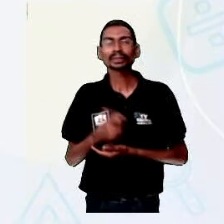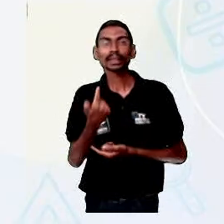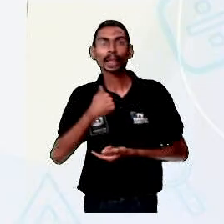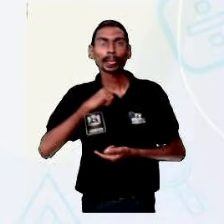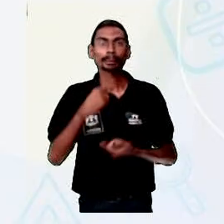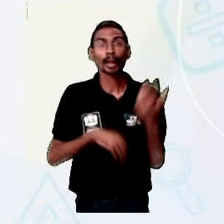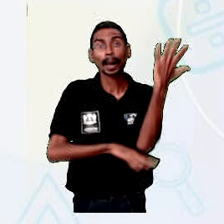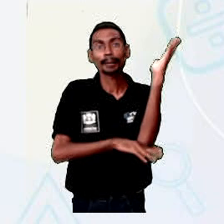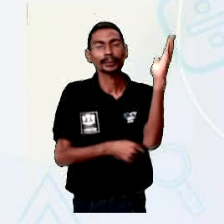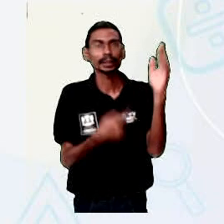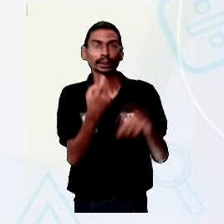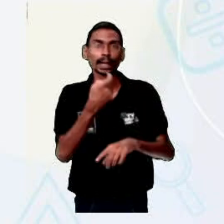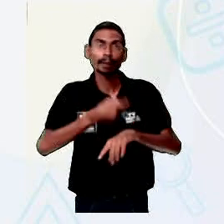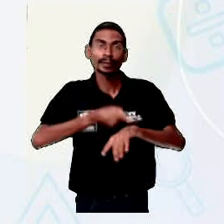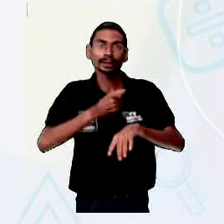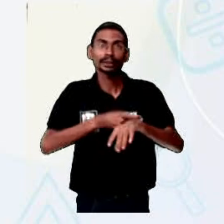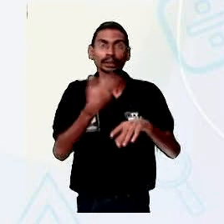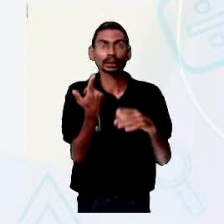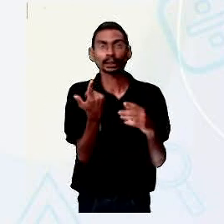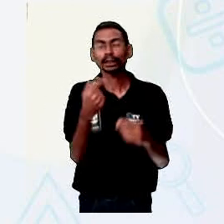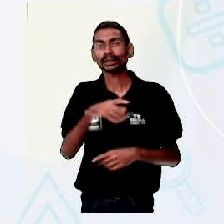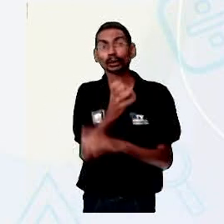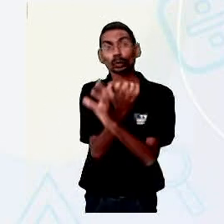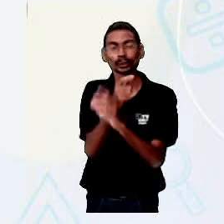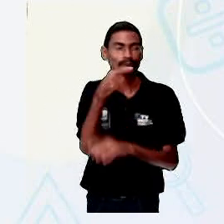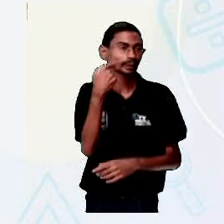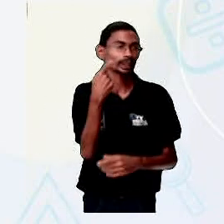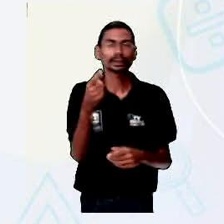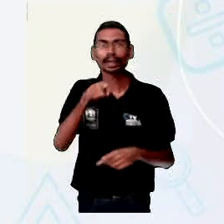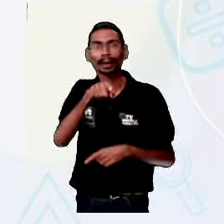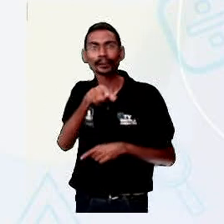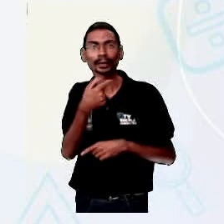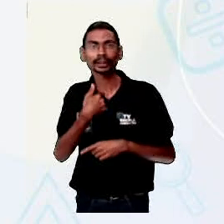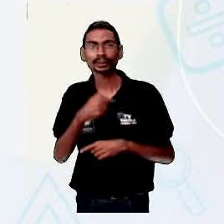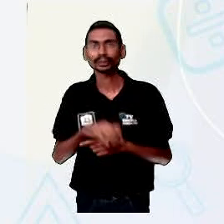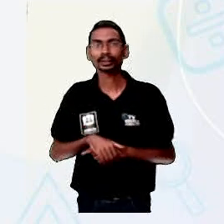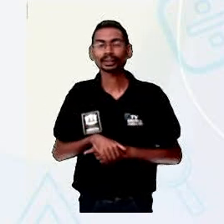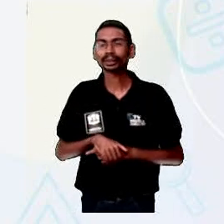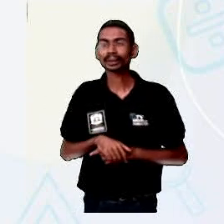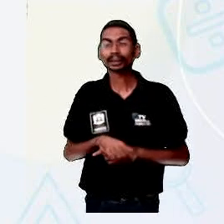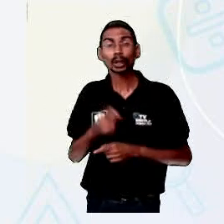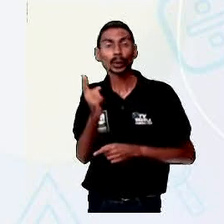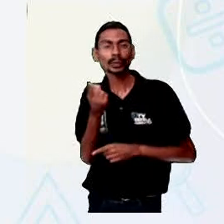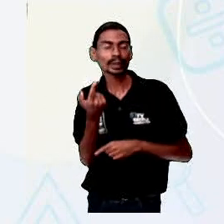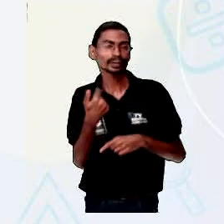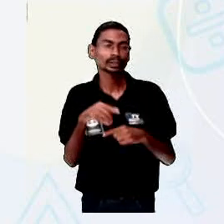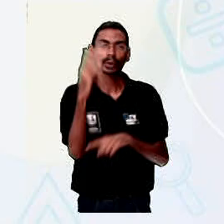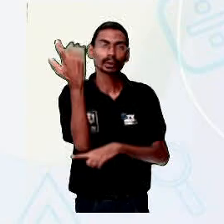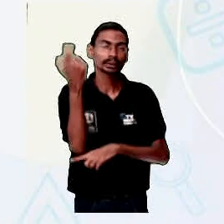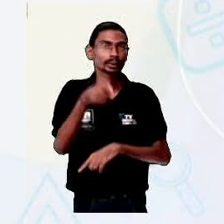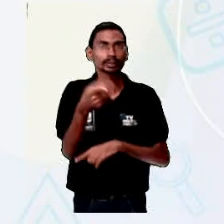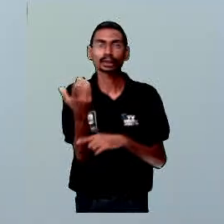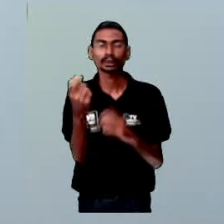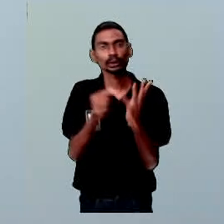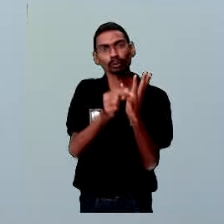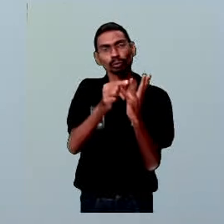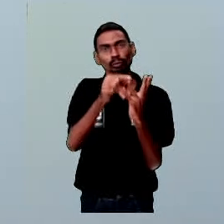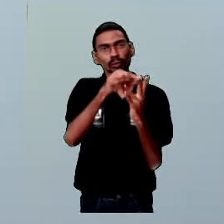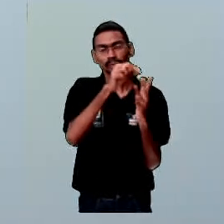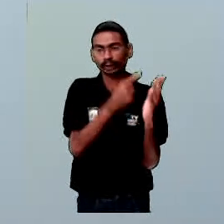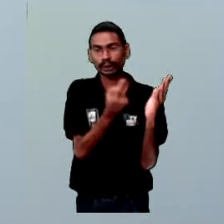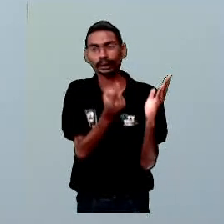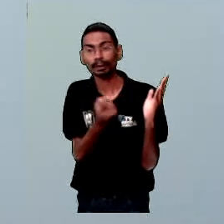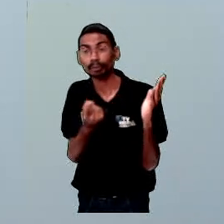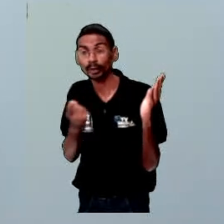ossos, as pedras, as pedrinhas também e os gravetos, né, também eram por associação. Então era uma maneira da gente